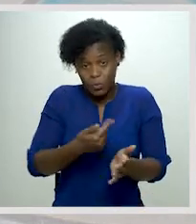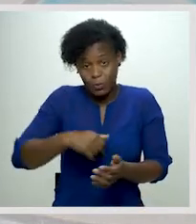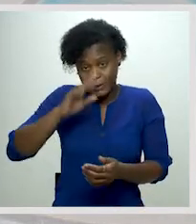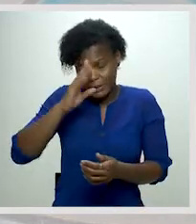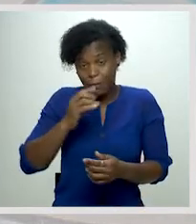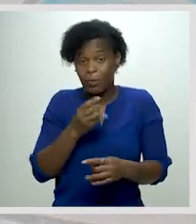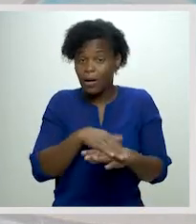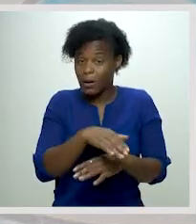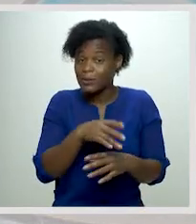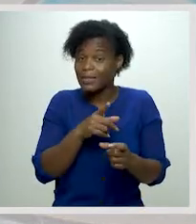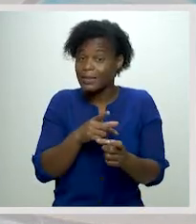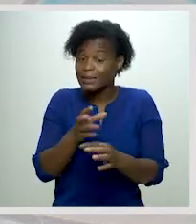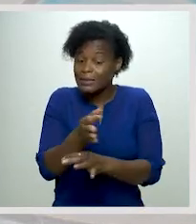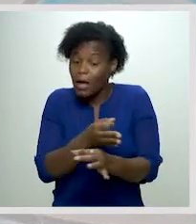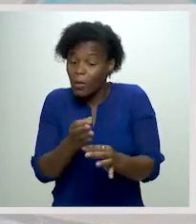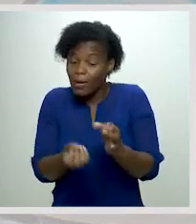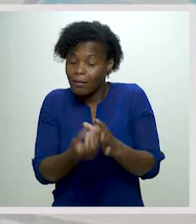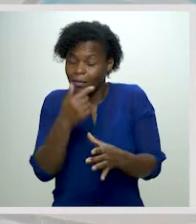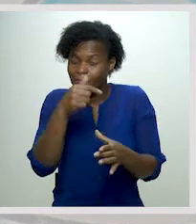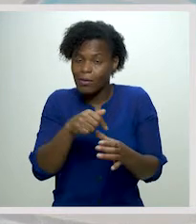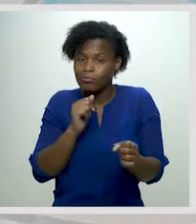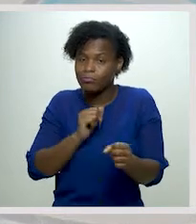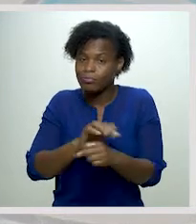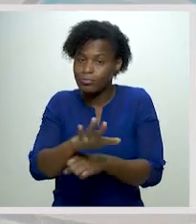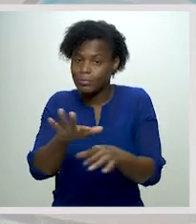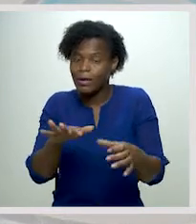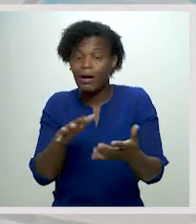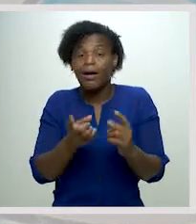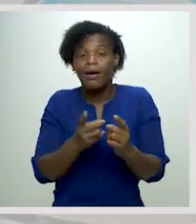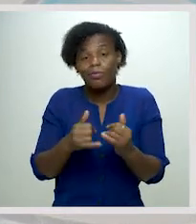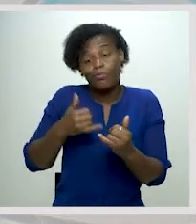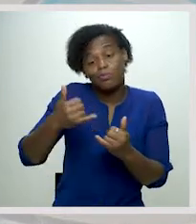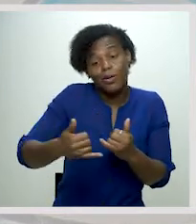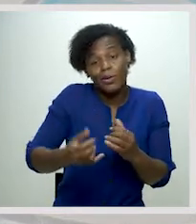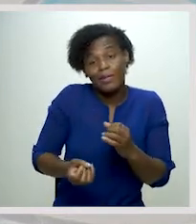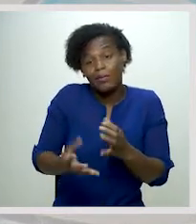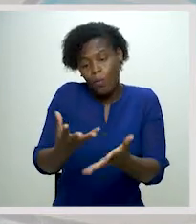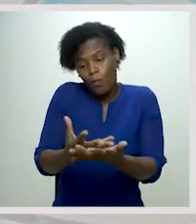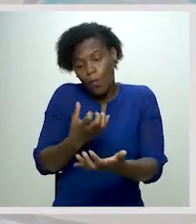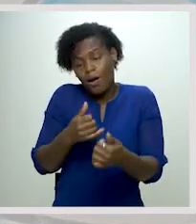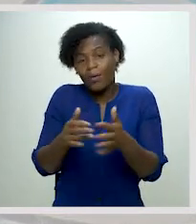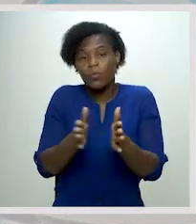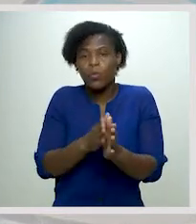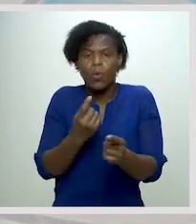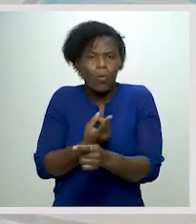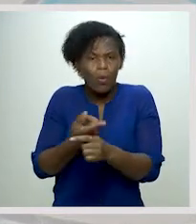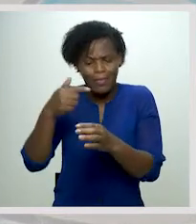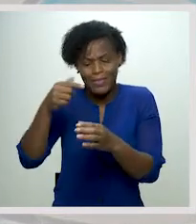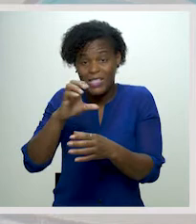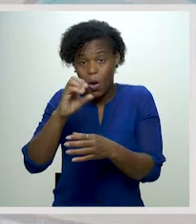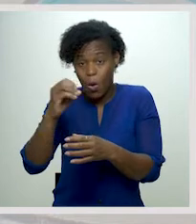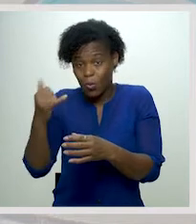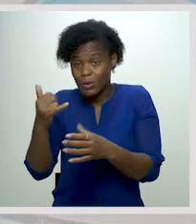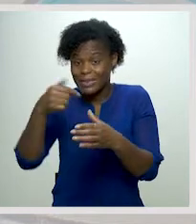nós sabemos, é graças a essas células que surgiram nos oceanos, que absorviam todo o CO2 existente nos